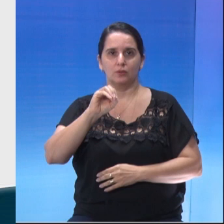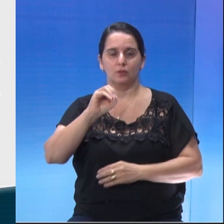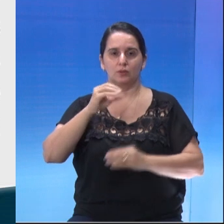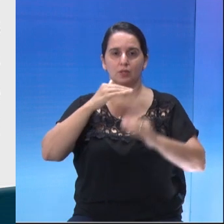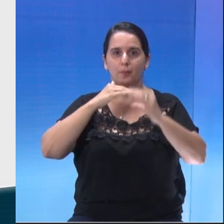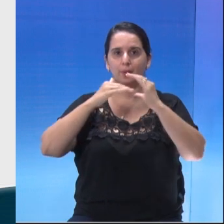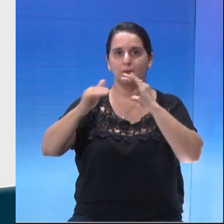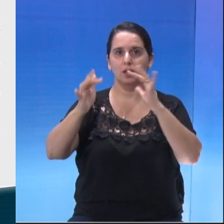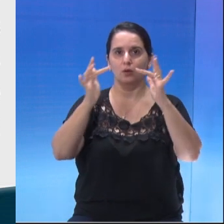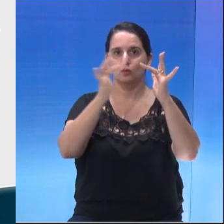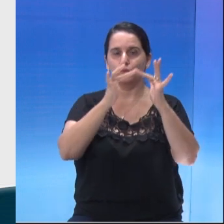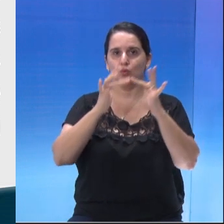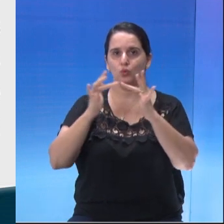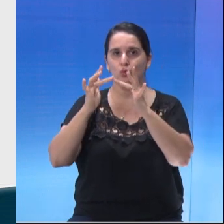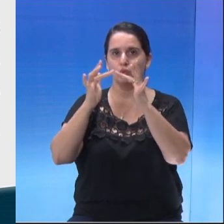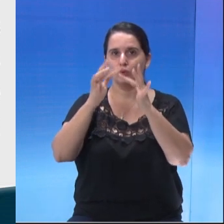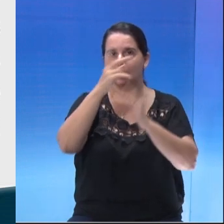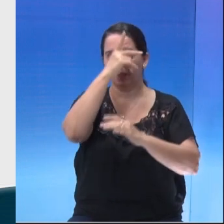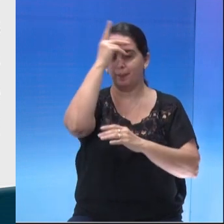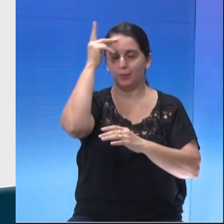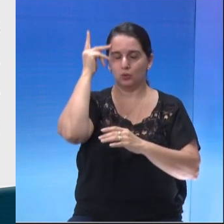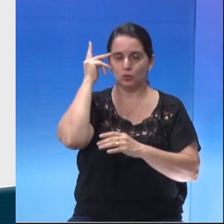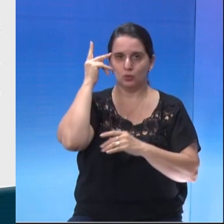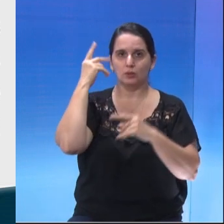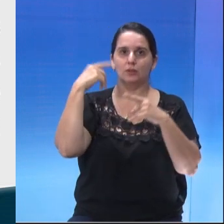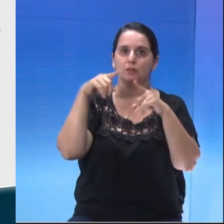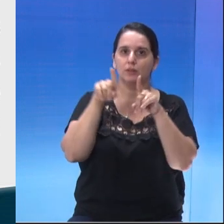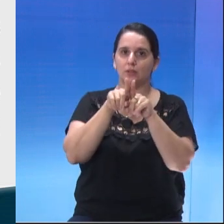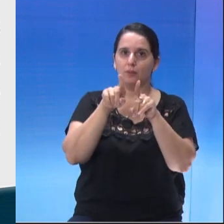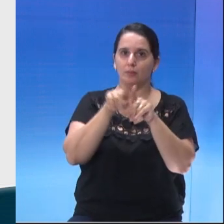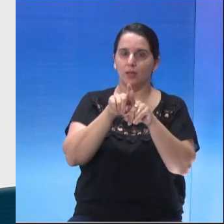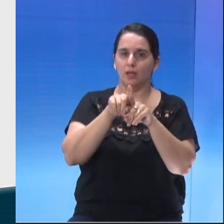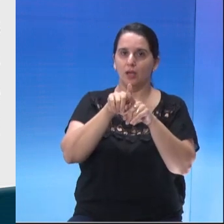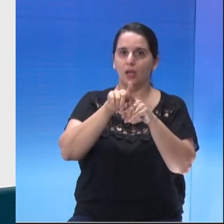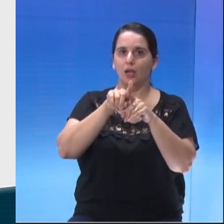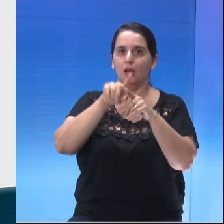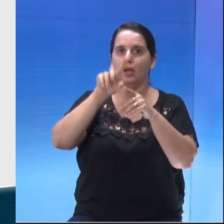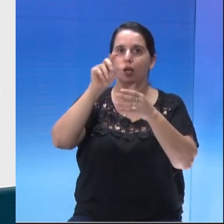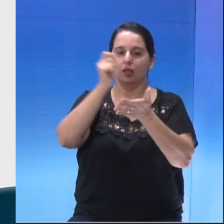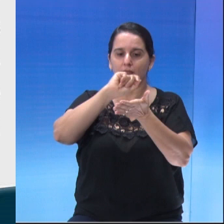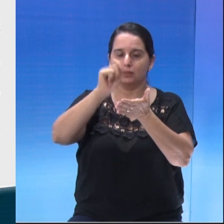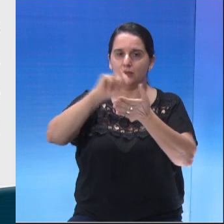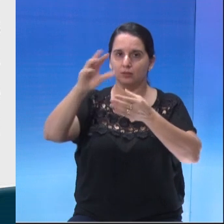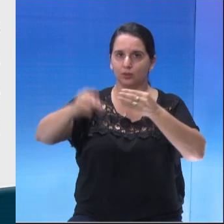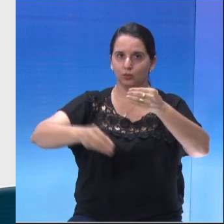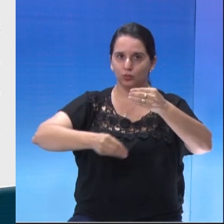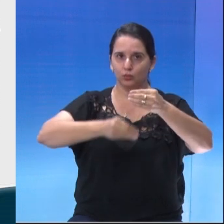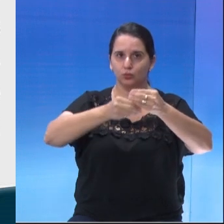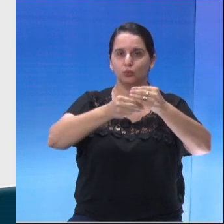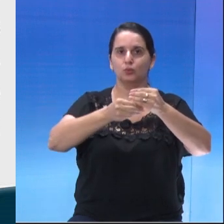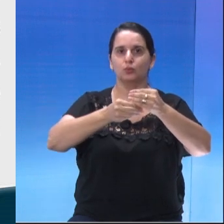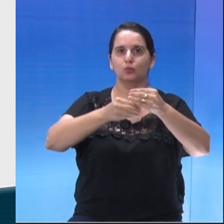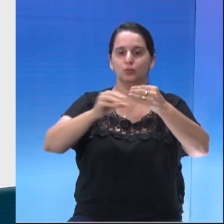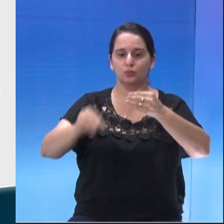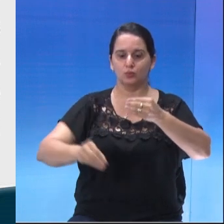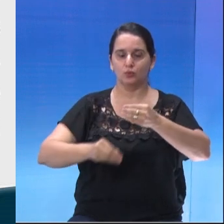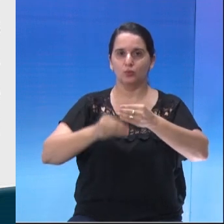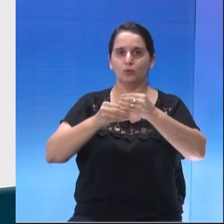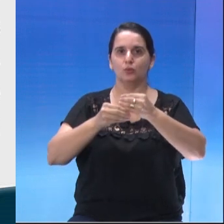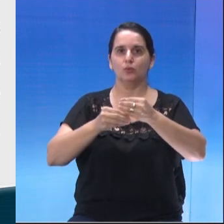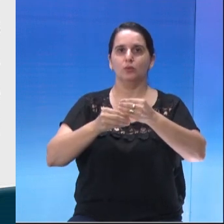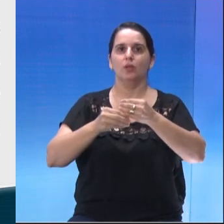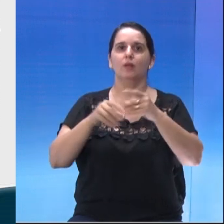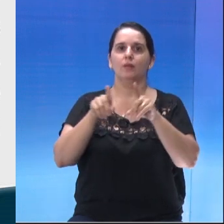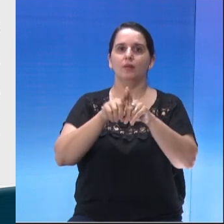de contatos. Essas pessoas, por sua vez, copiavam seu texto, acrescentavam seus próprios comentários e